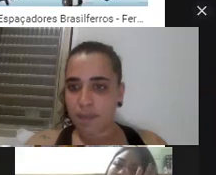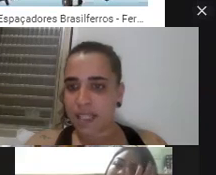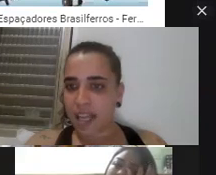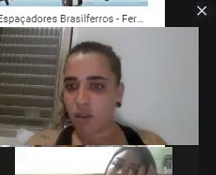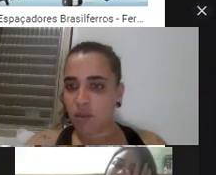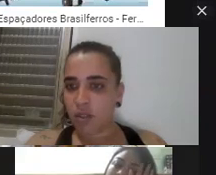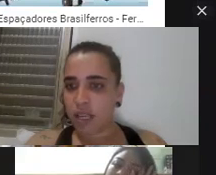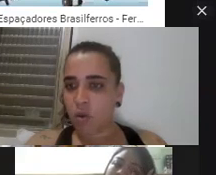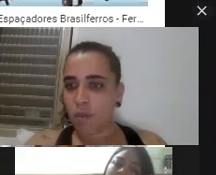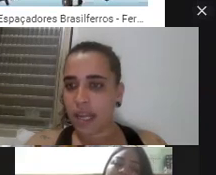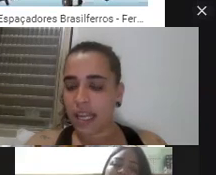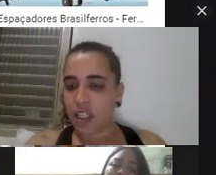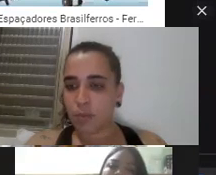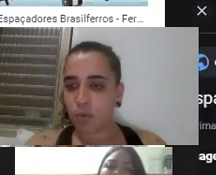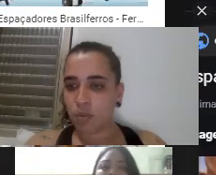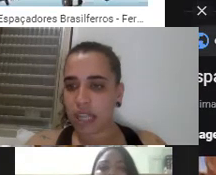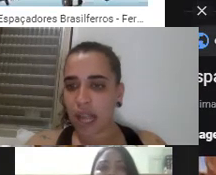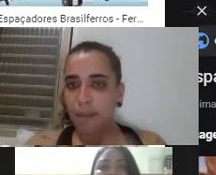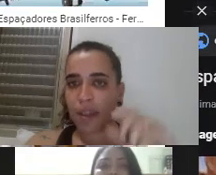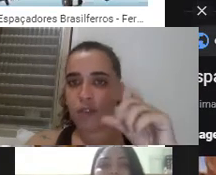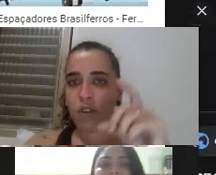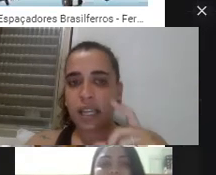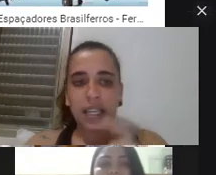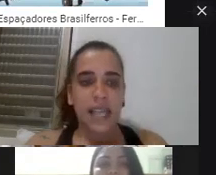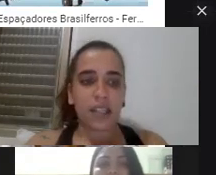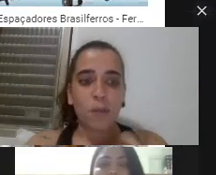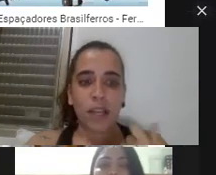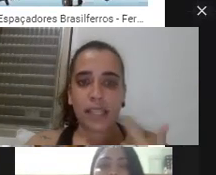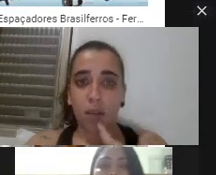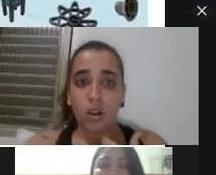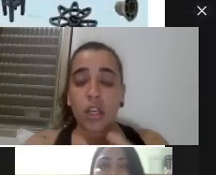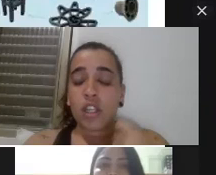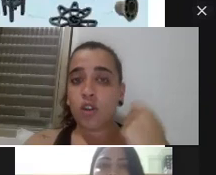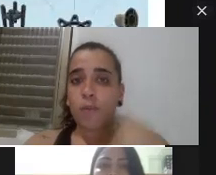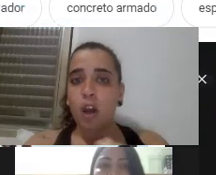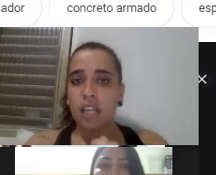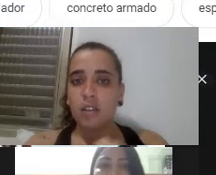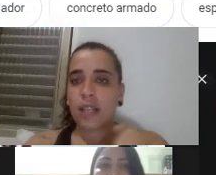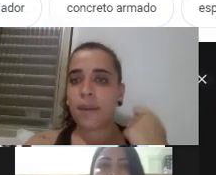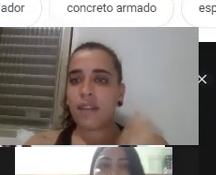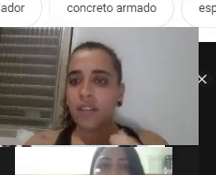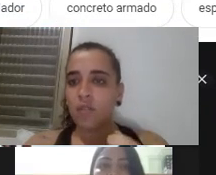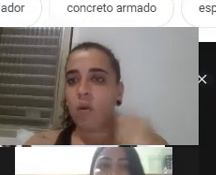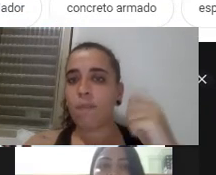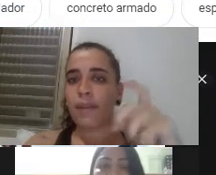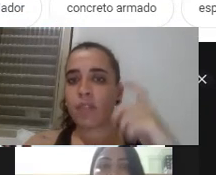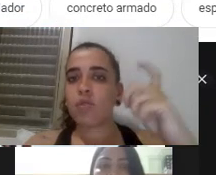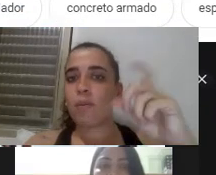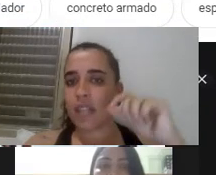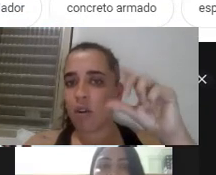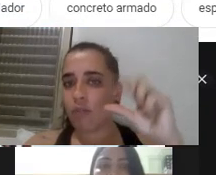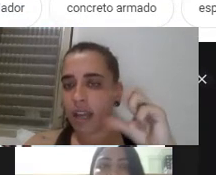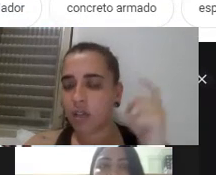Esse espaçador, você compra ele, tipo, o tamanho que você quiser. Então, por exemplo, se no projeto está previsto um